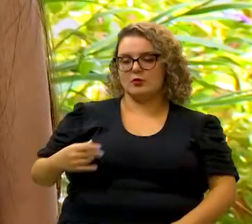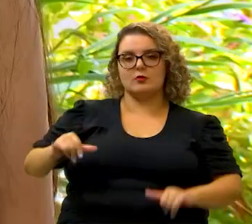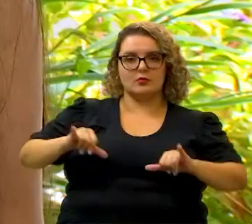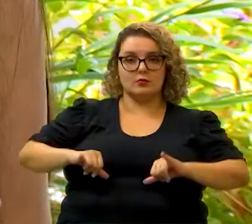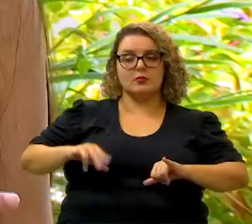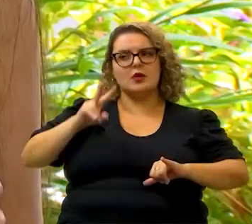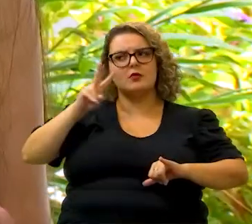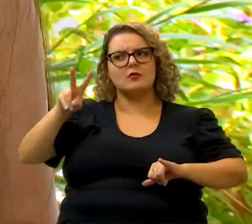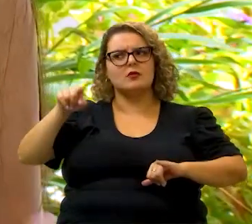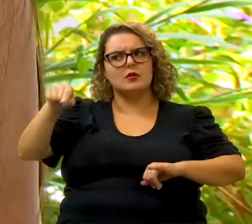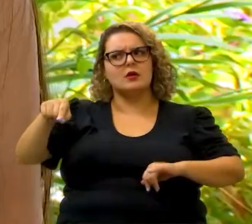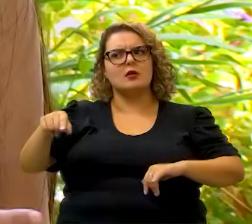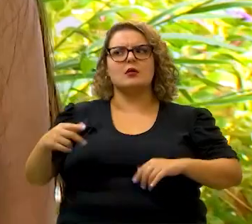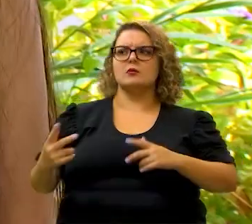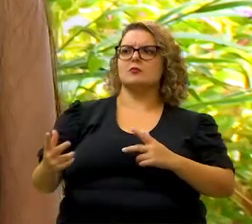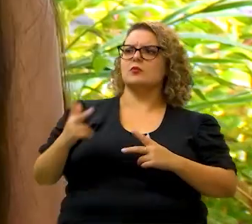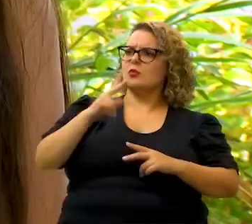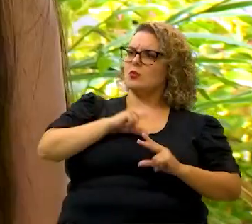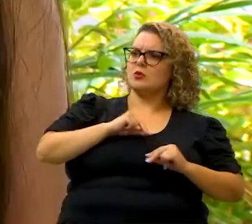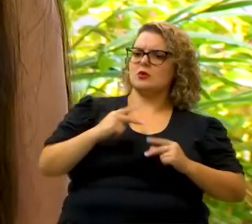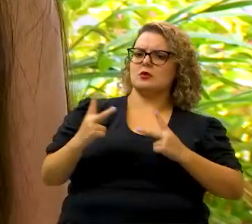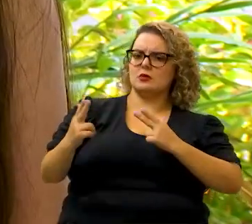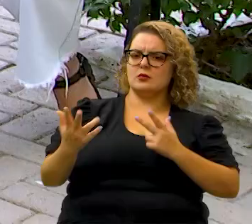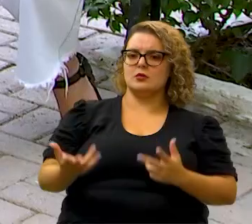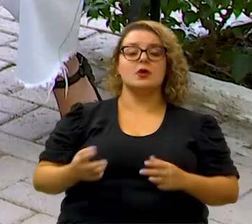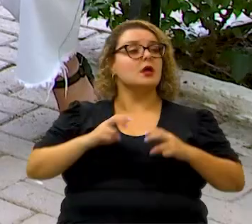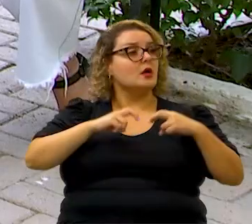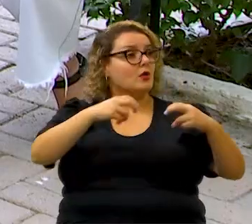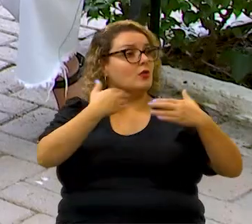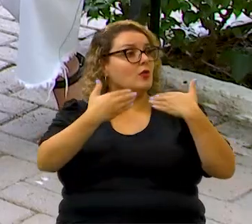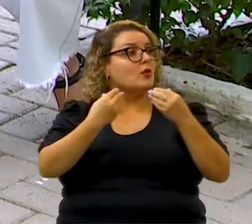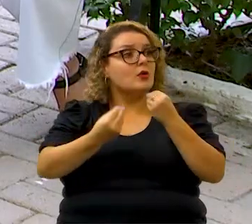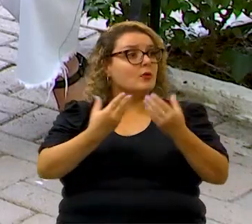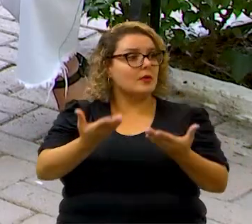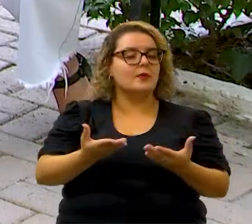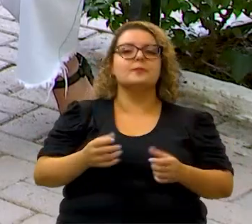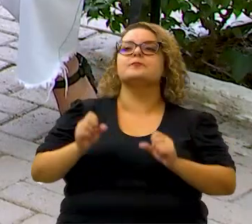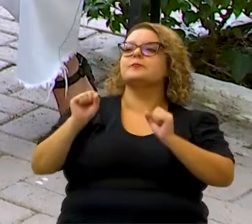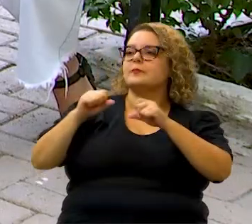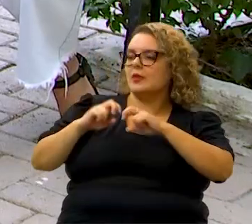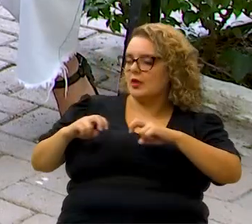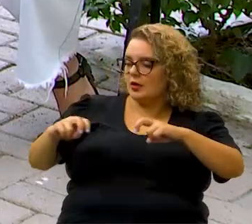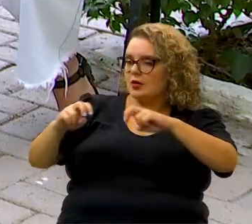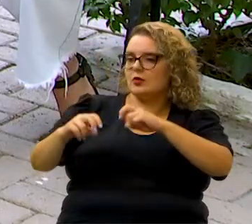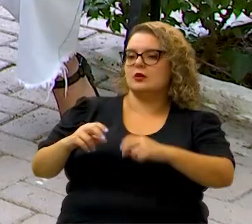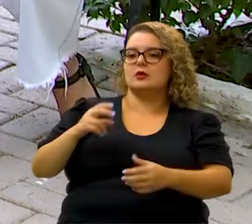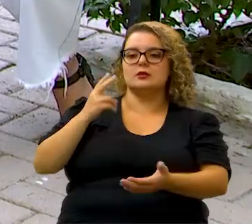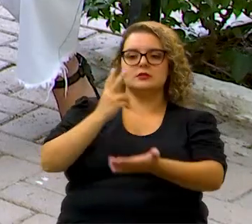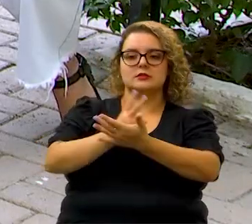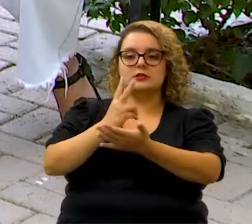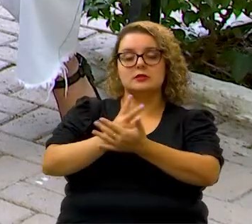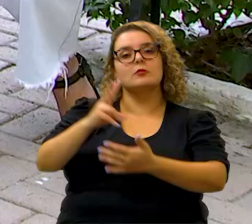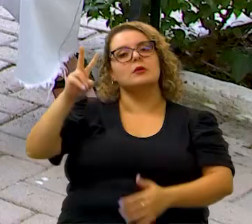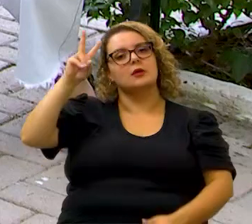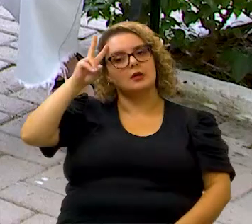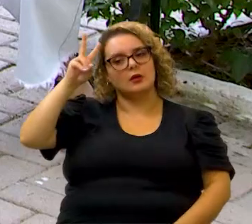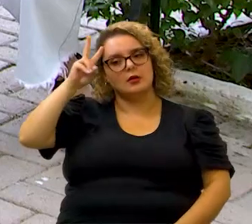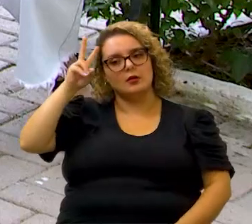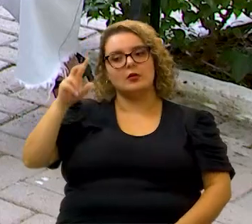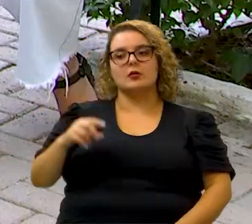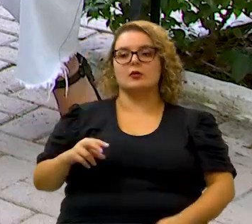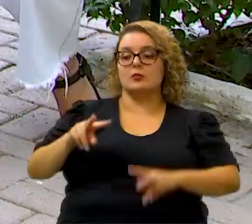colega, né? Então eles ainda ficam nesse papel de ressignificação. Então eles têm roda de conversa? Sim. Como é que é isso? As rodas de conversa ocorrem